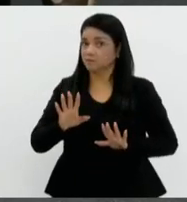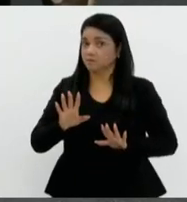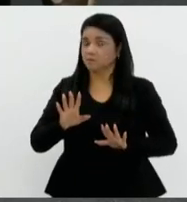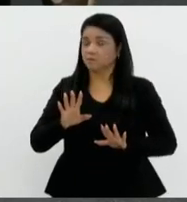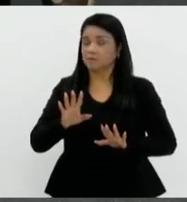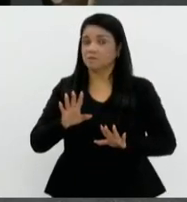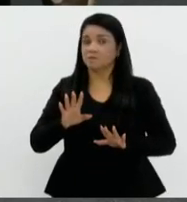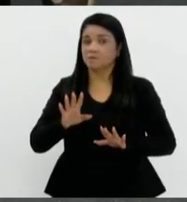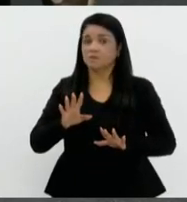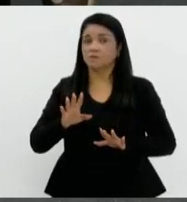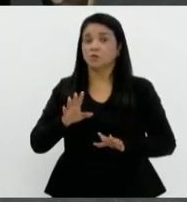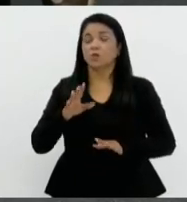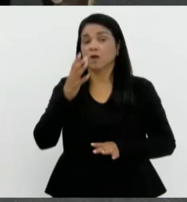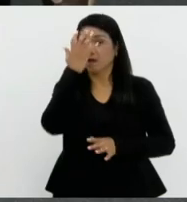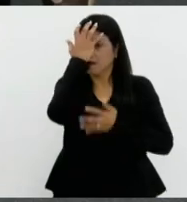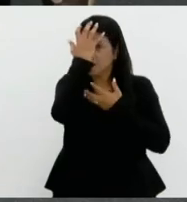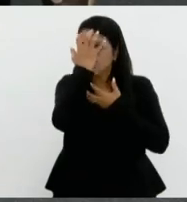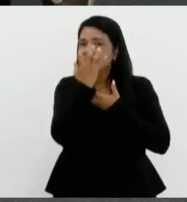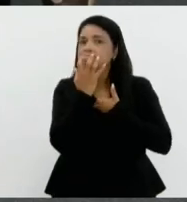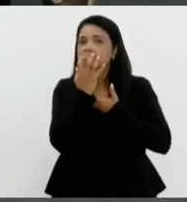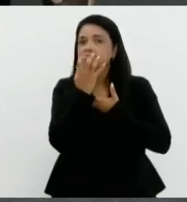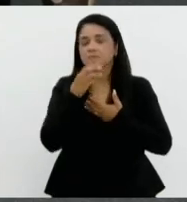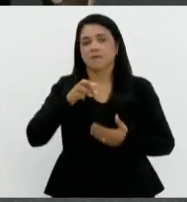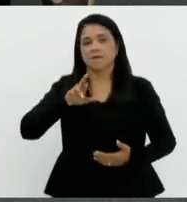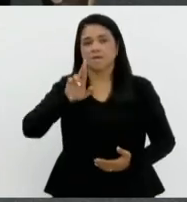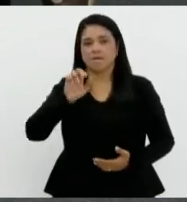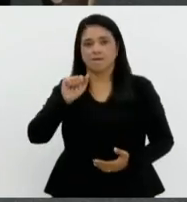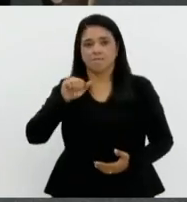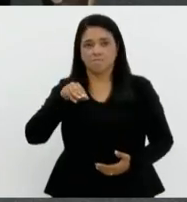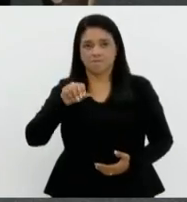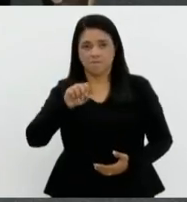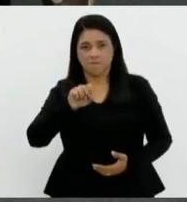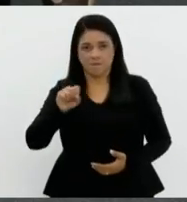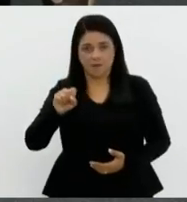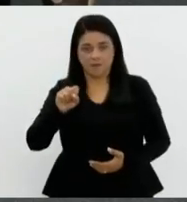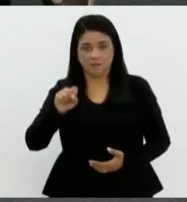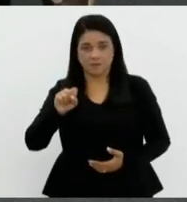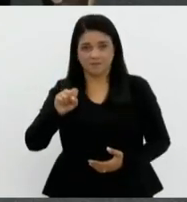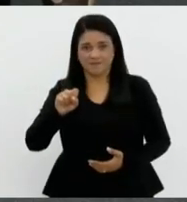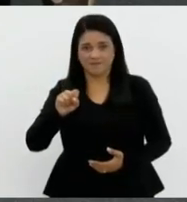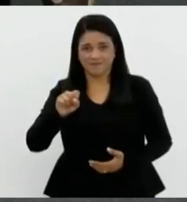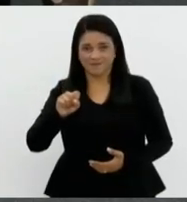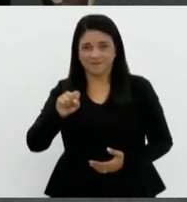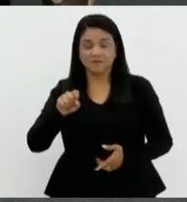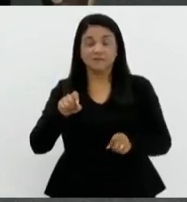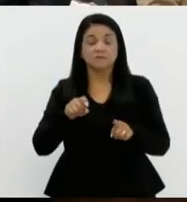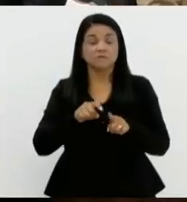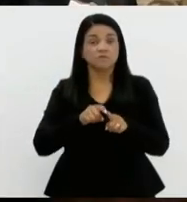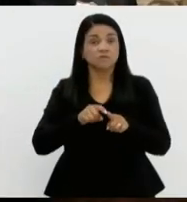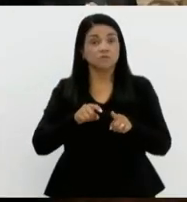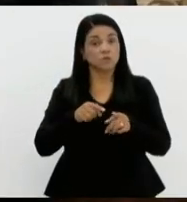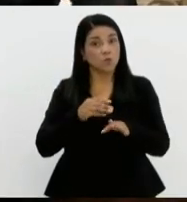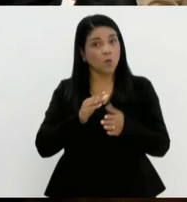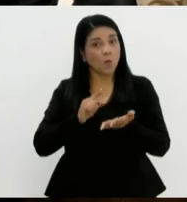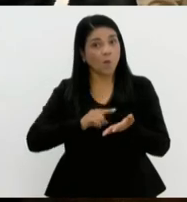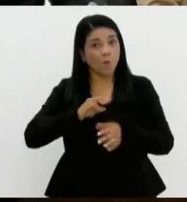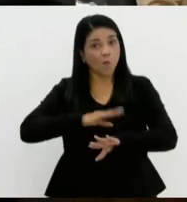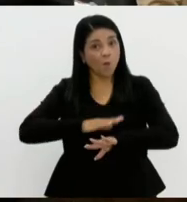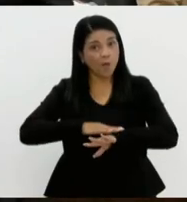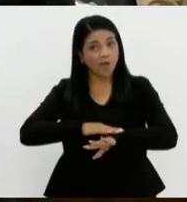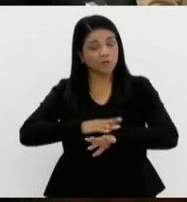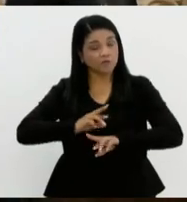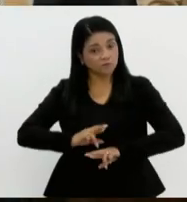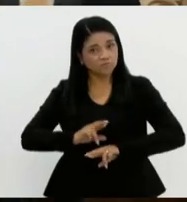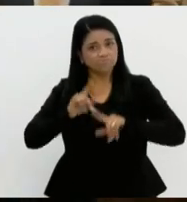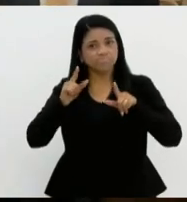inicial, do Hamas. Há um outro equívoco que, a partir de um certo momento, foi desproporcional e a gente se entristece